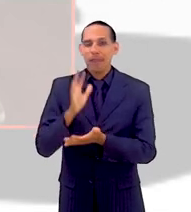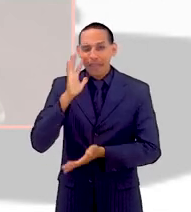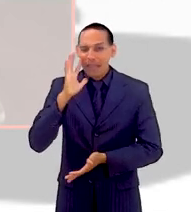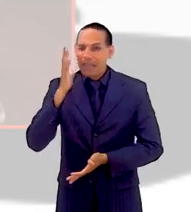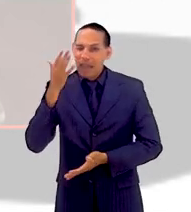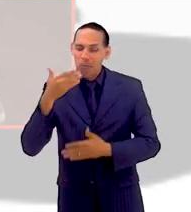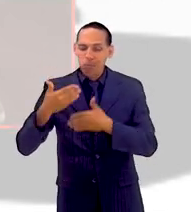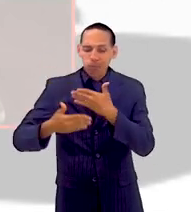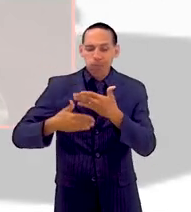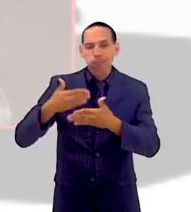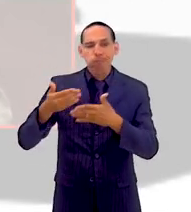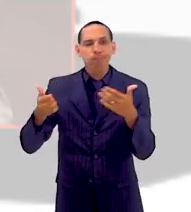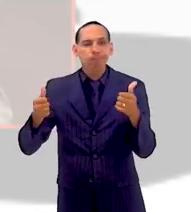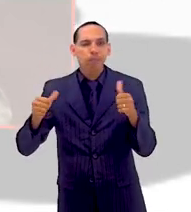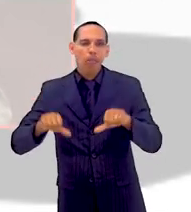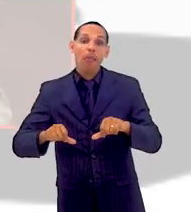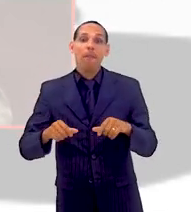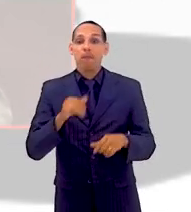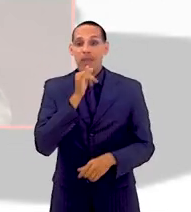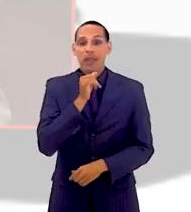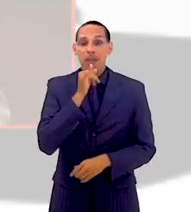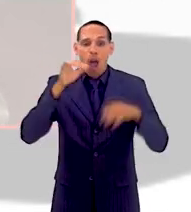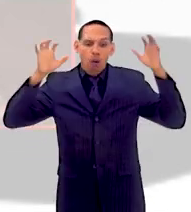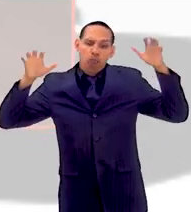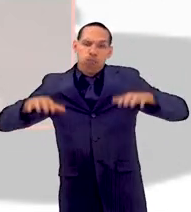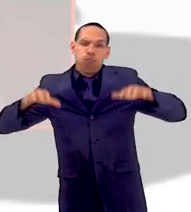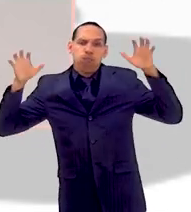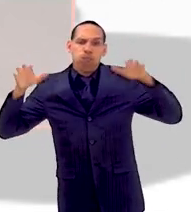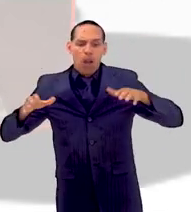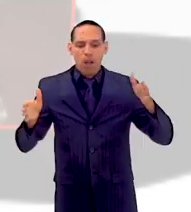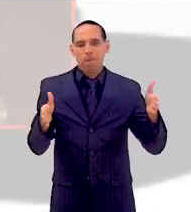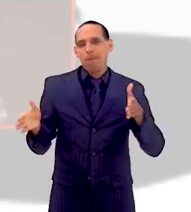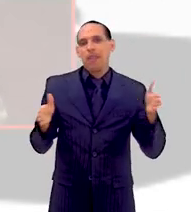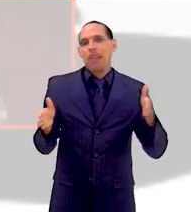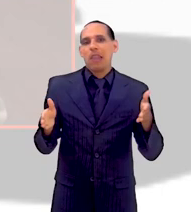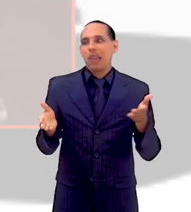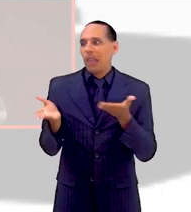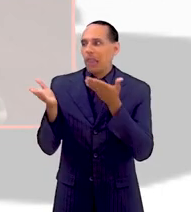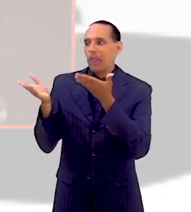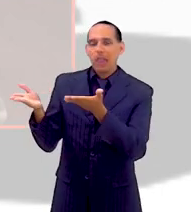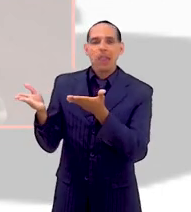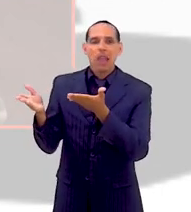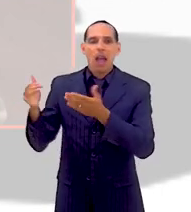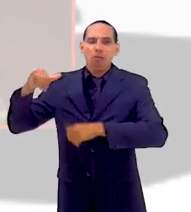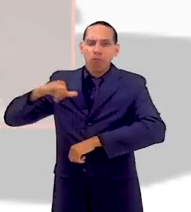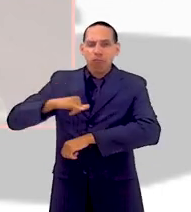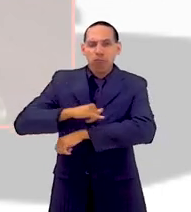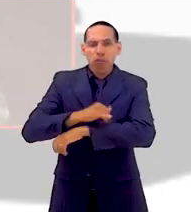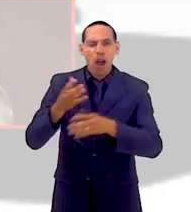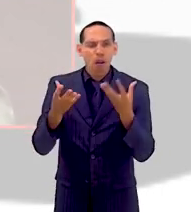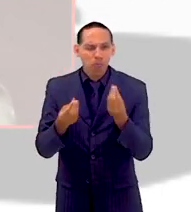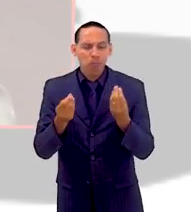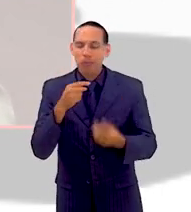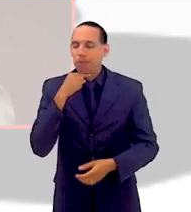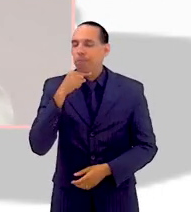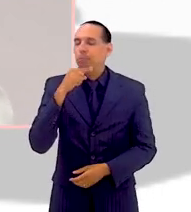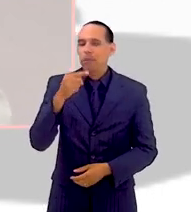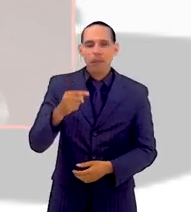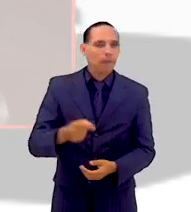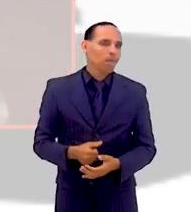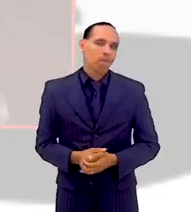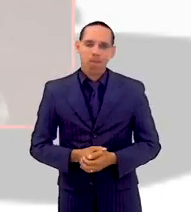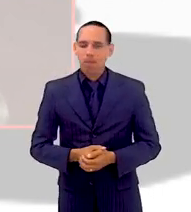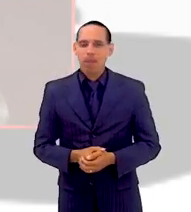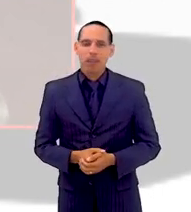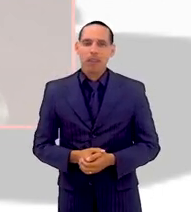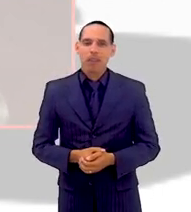com o tempo que tivemos um período de chuva grande no Rio agora, e o Santos Dumont não comporta esse processo, até porque tecnicamente,